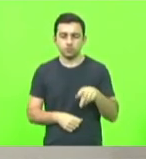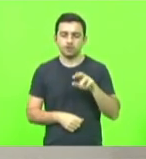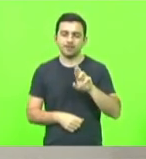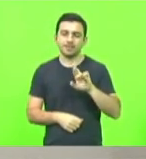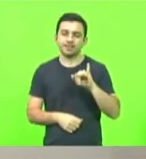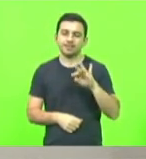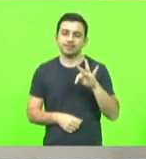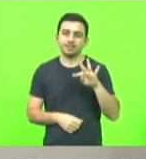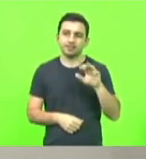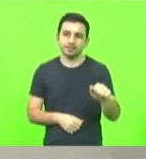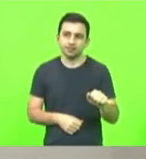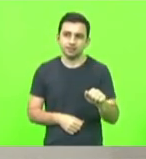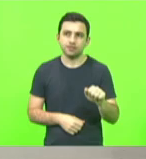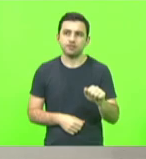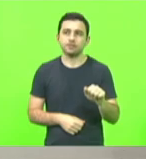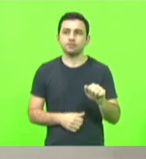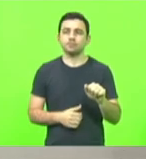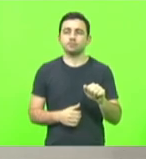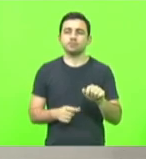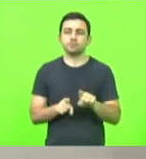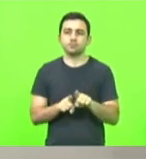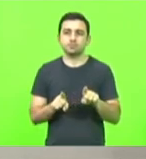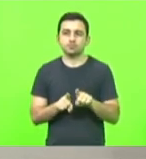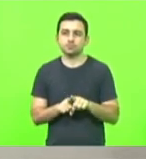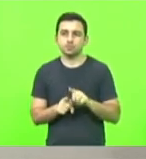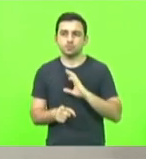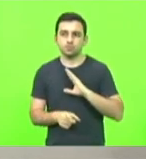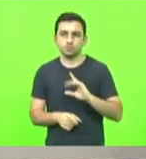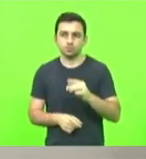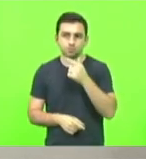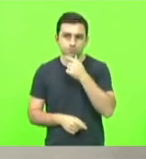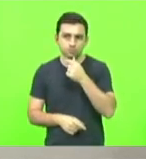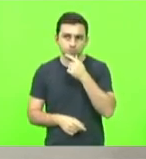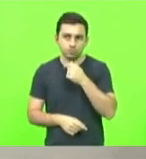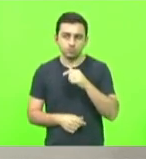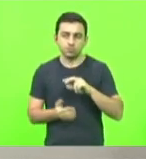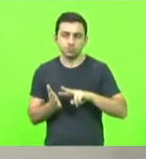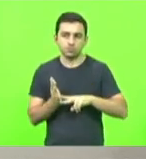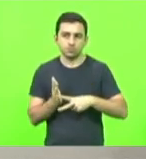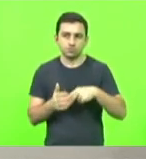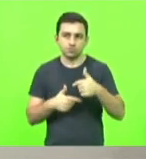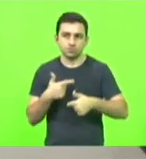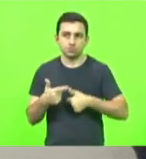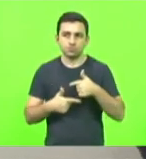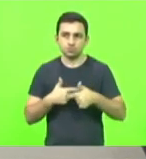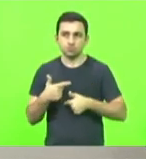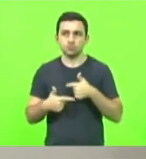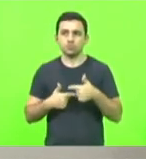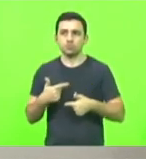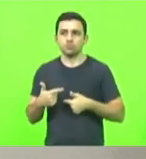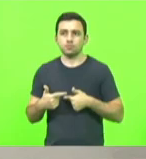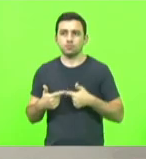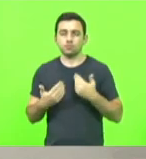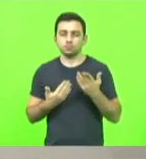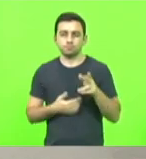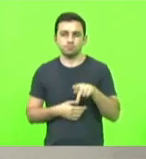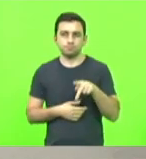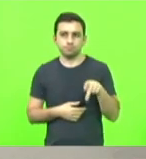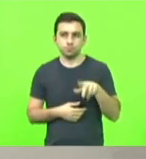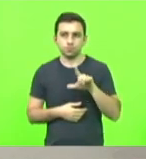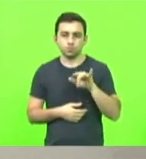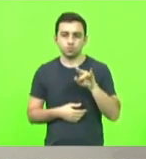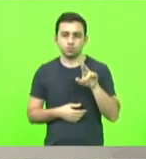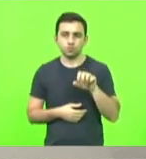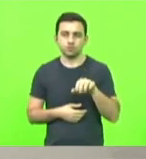Cássia Pacheco Gonçalves, e senhor coordenador estadual do Sindicato dos Trabalhadores de Santa Catarina, professor Luiz